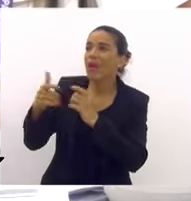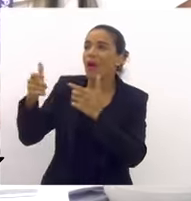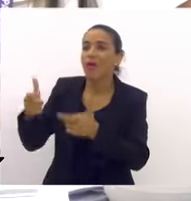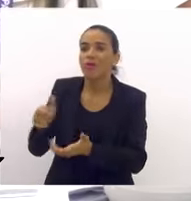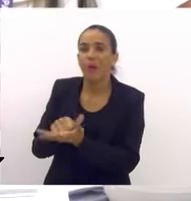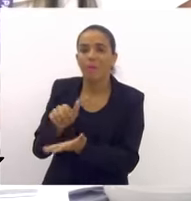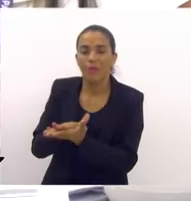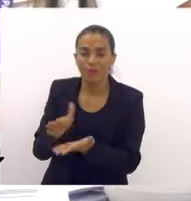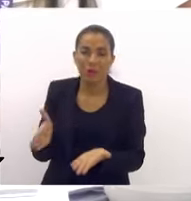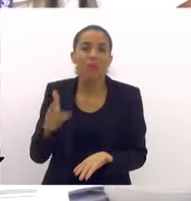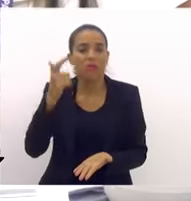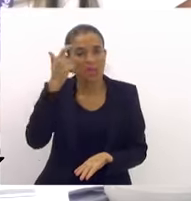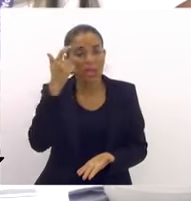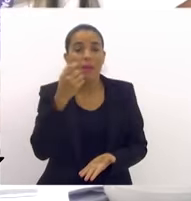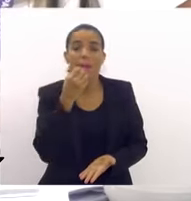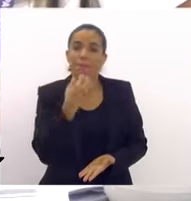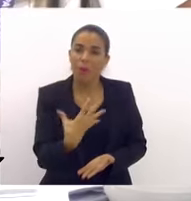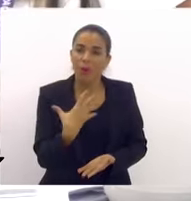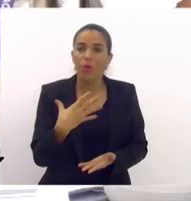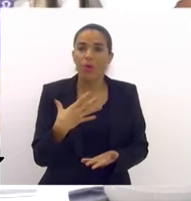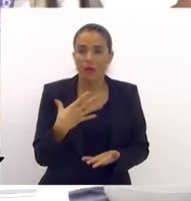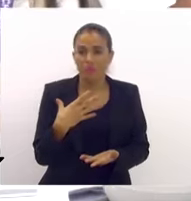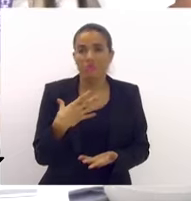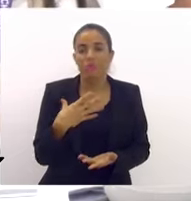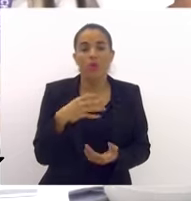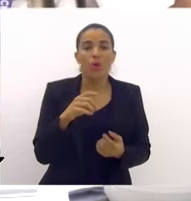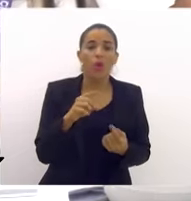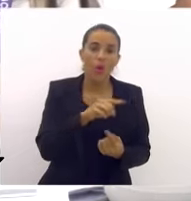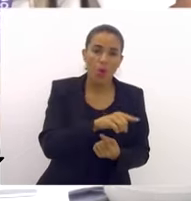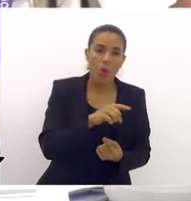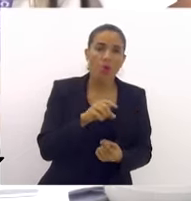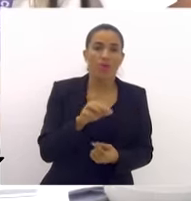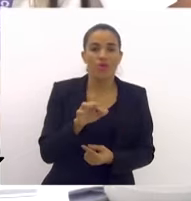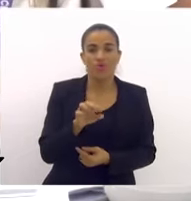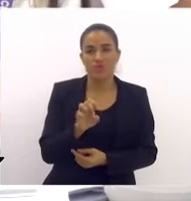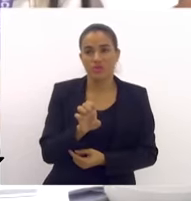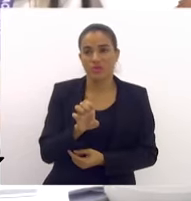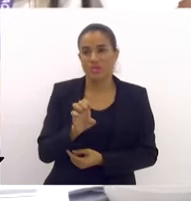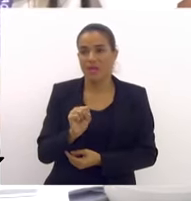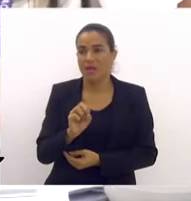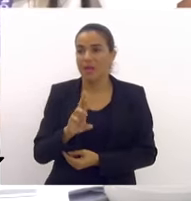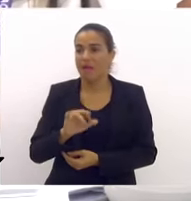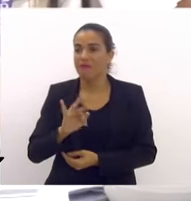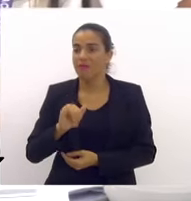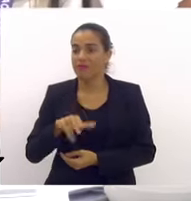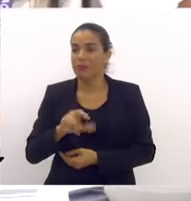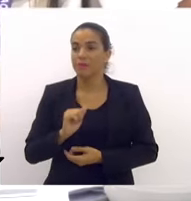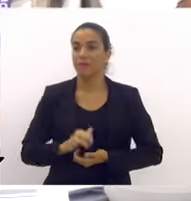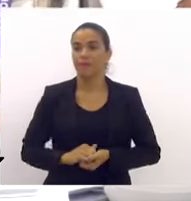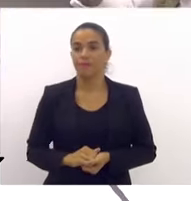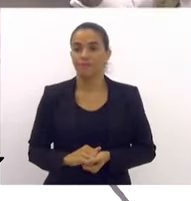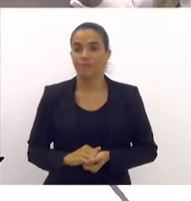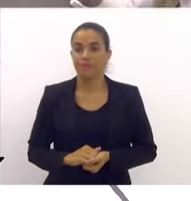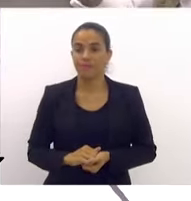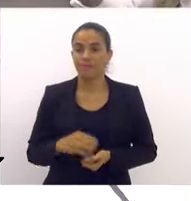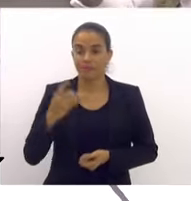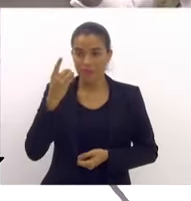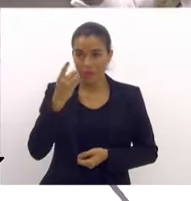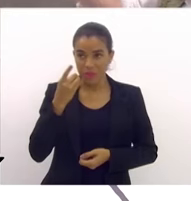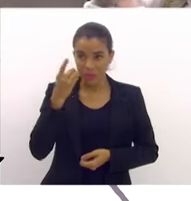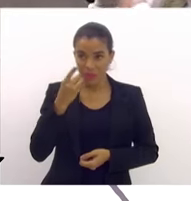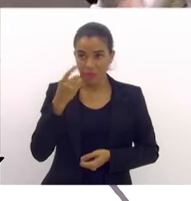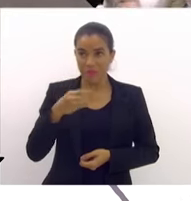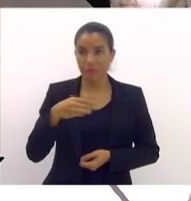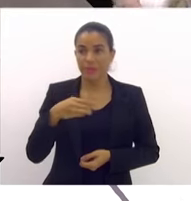que a ideia é muito boa, seja o projeto do De La Rolle ou do Flávio Serafini, e a gente pode avançar. O deputado Márcio... Deputado, desculpe, Serafini,